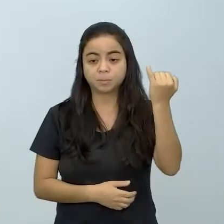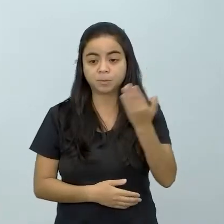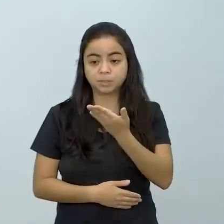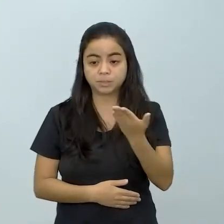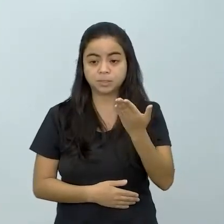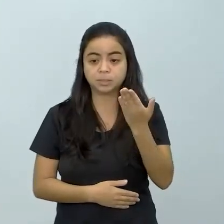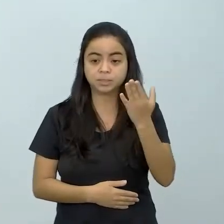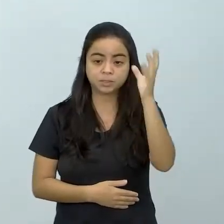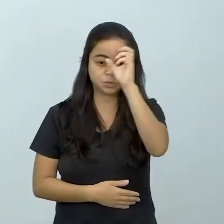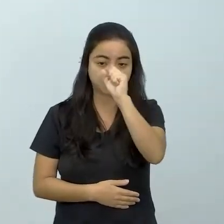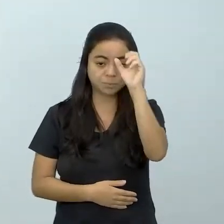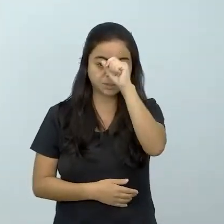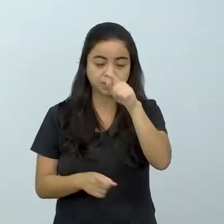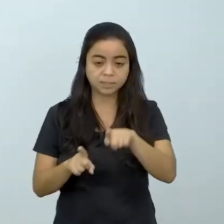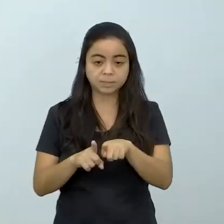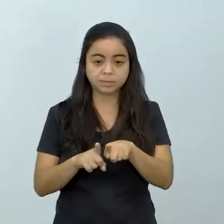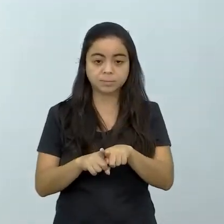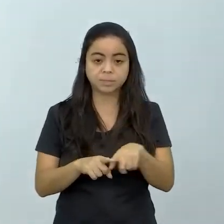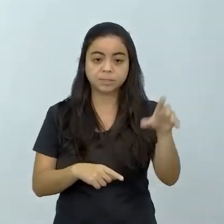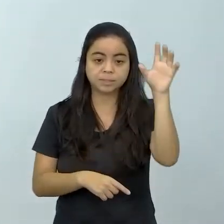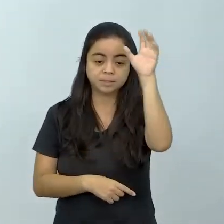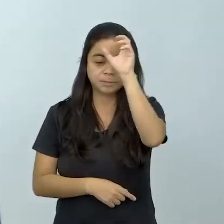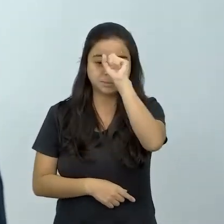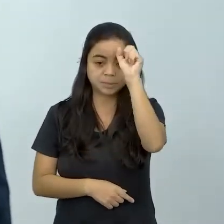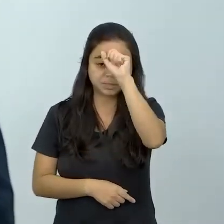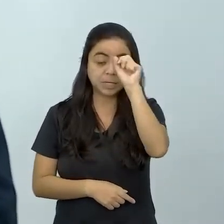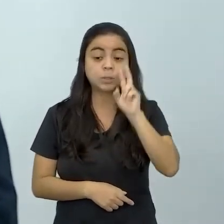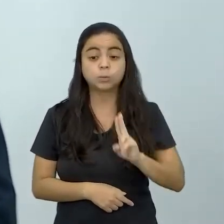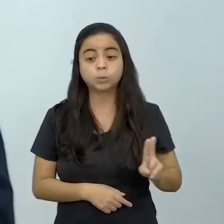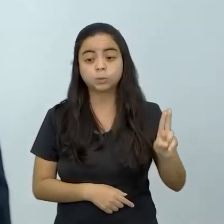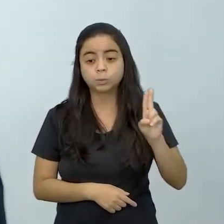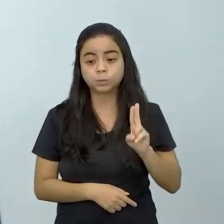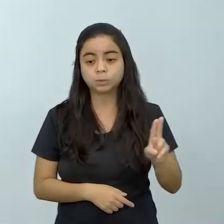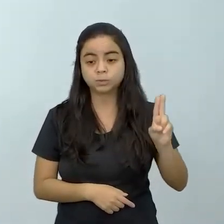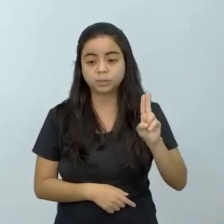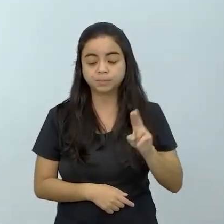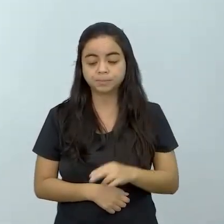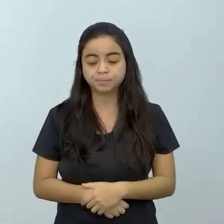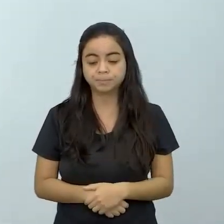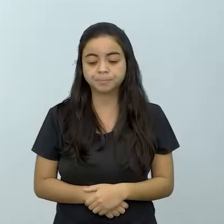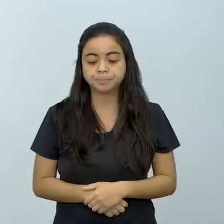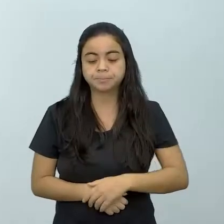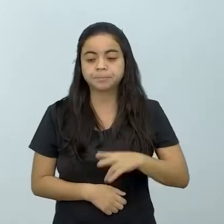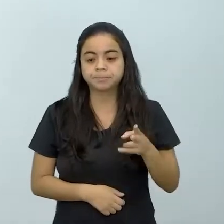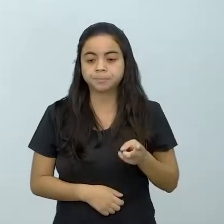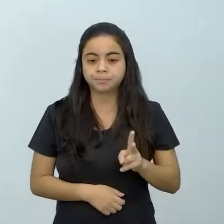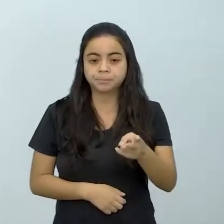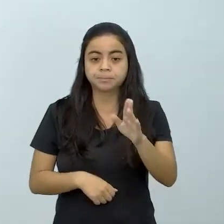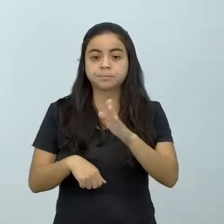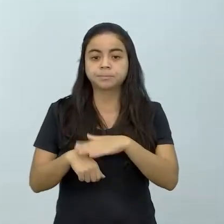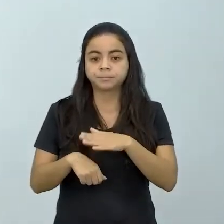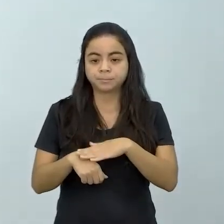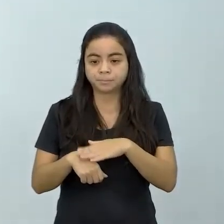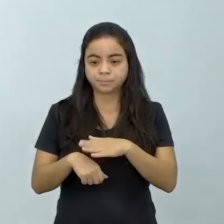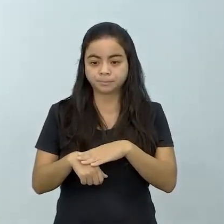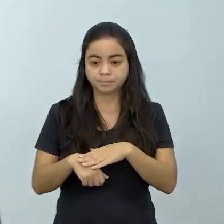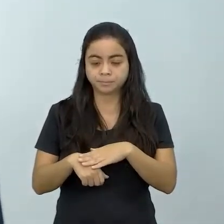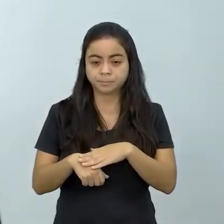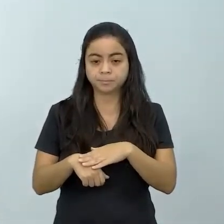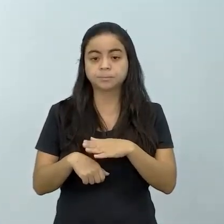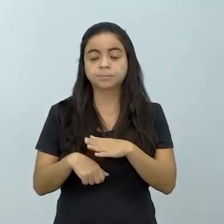aprender e aprender e usar e sempre que você fizer